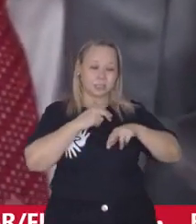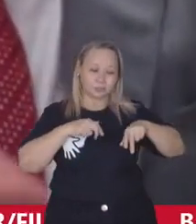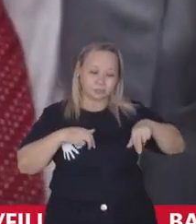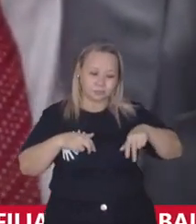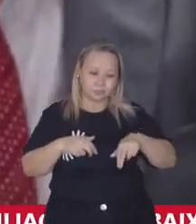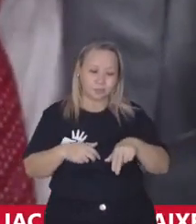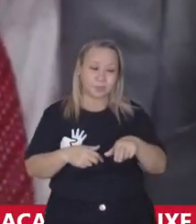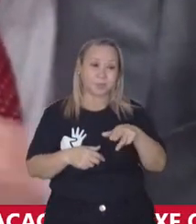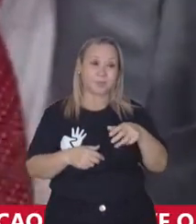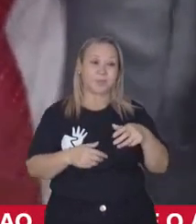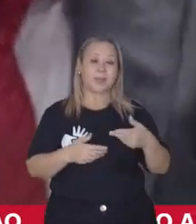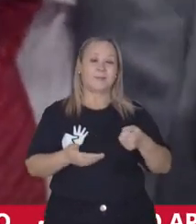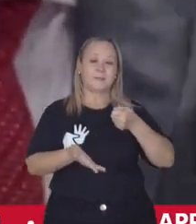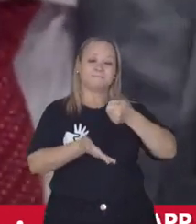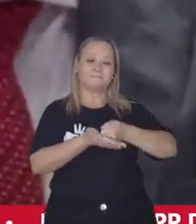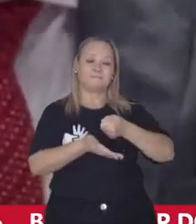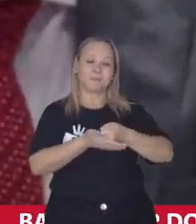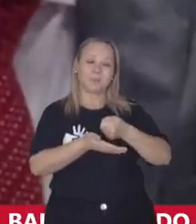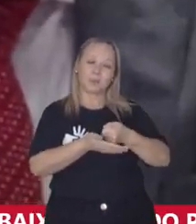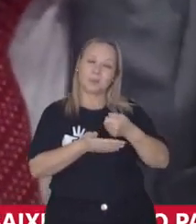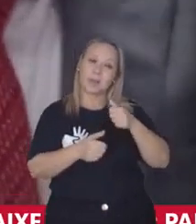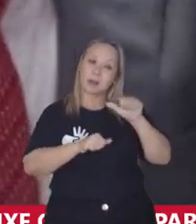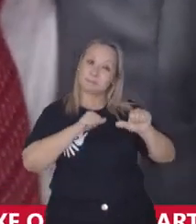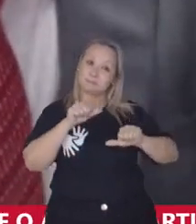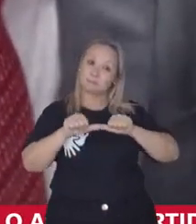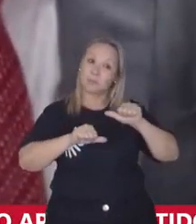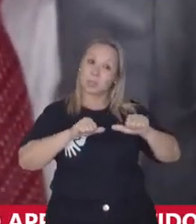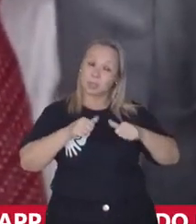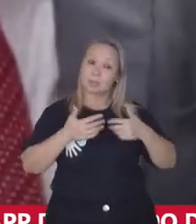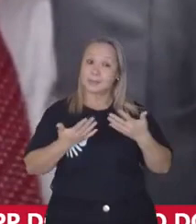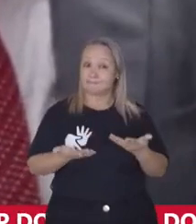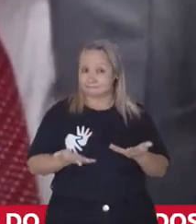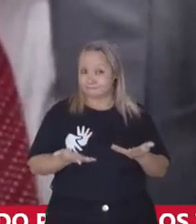para consolidar a travessia, para